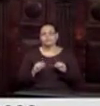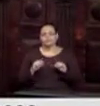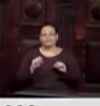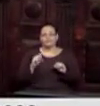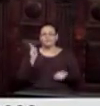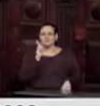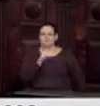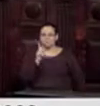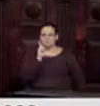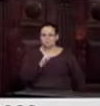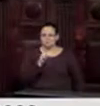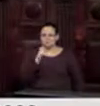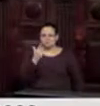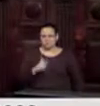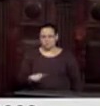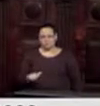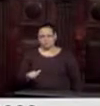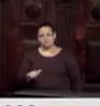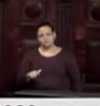recuperar